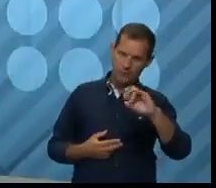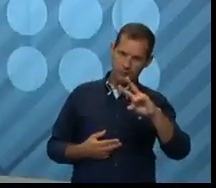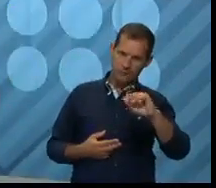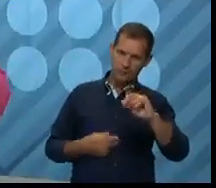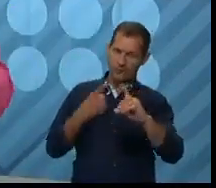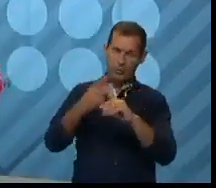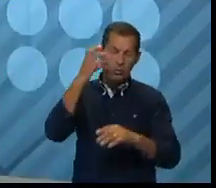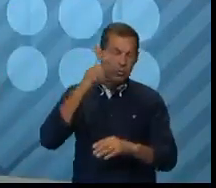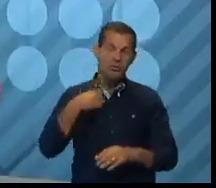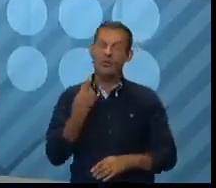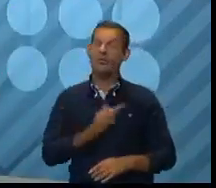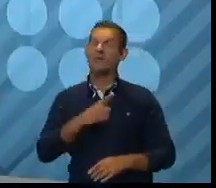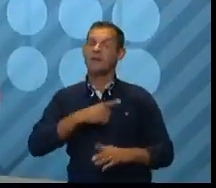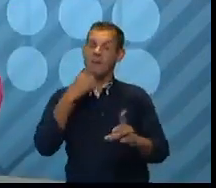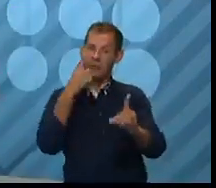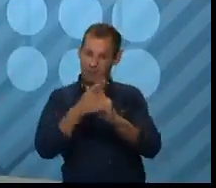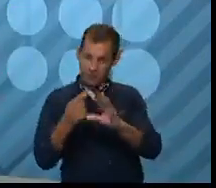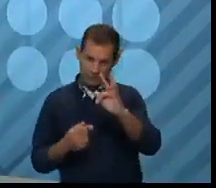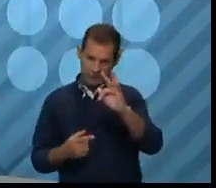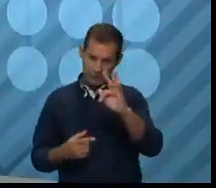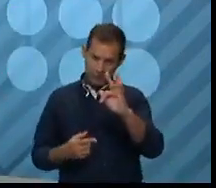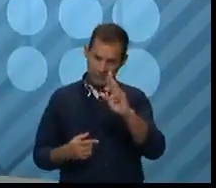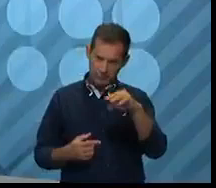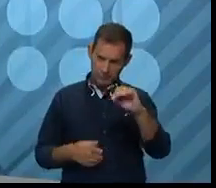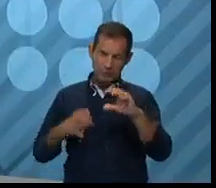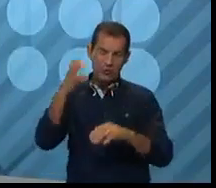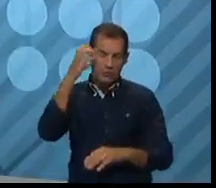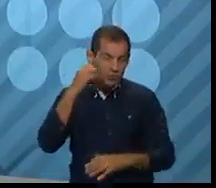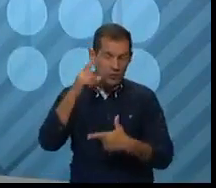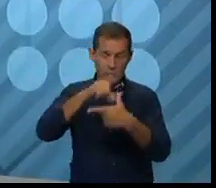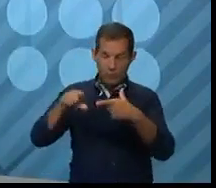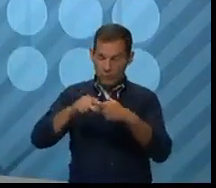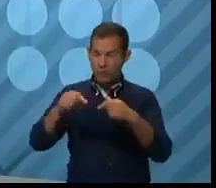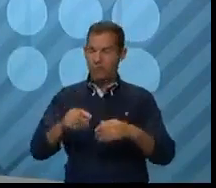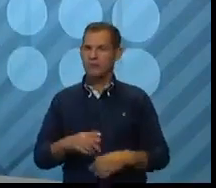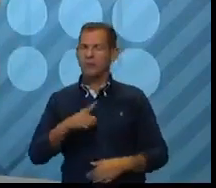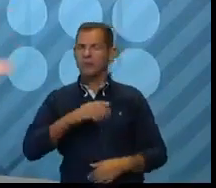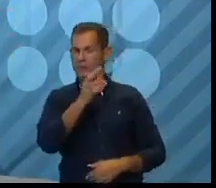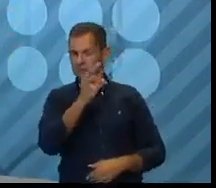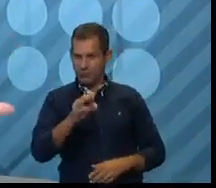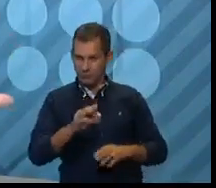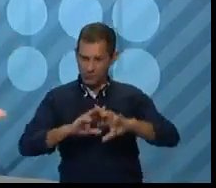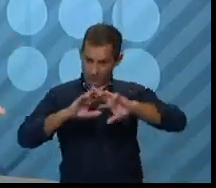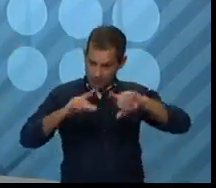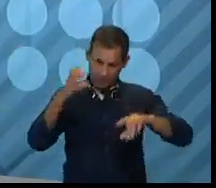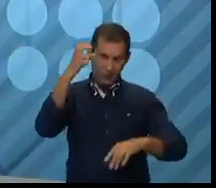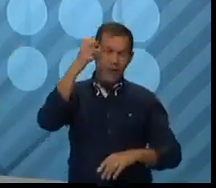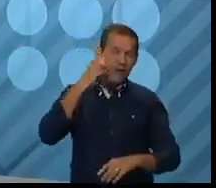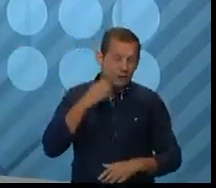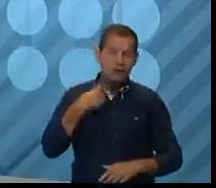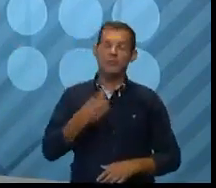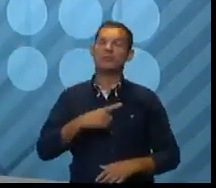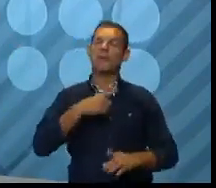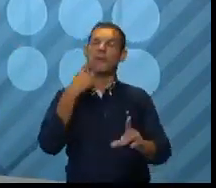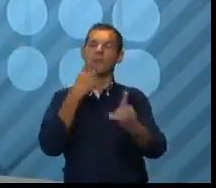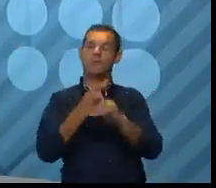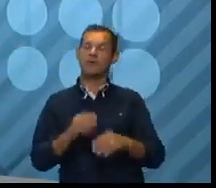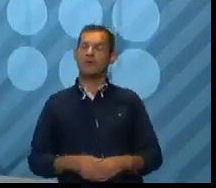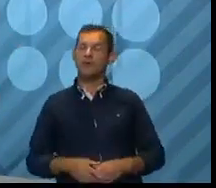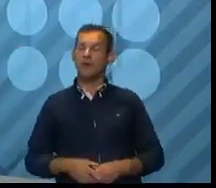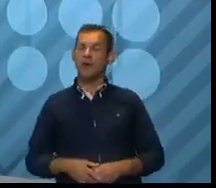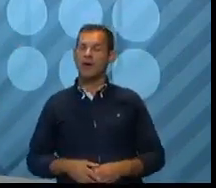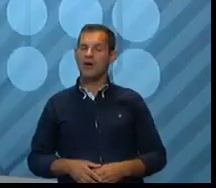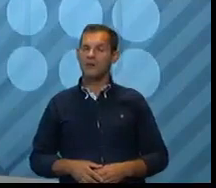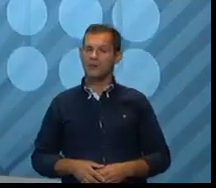nós temos que encontrar a função lucro. No problema foi nos dados a taxa de variação do lucro. Então, a gente tem que encontrar uma